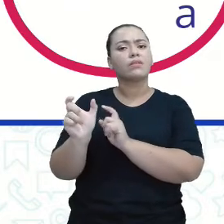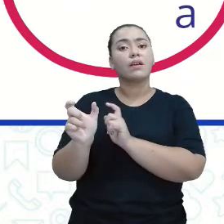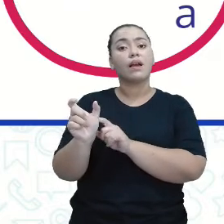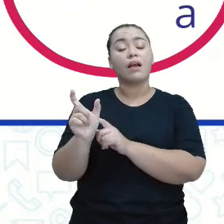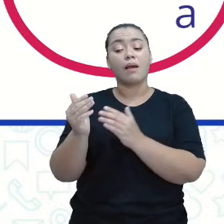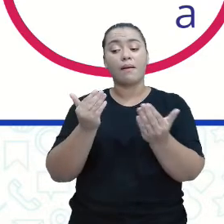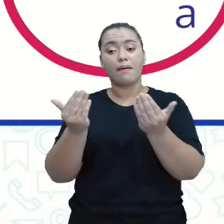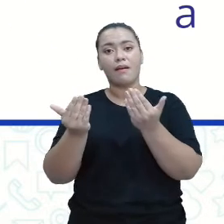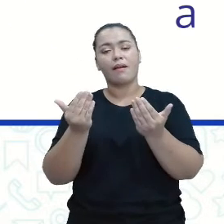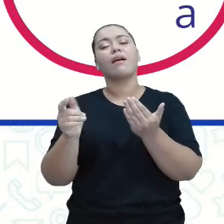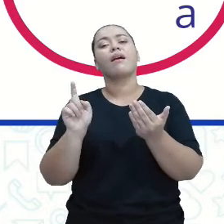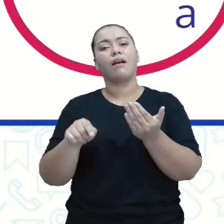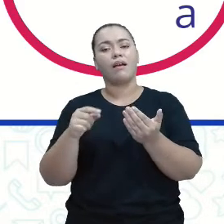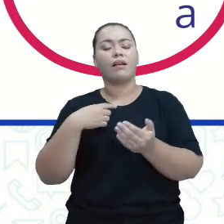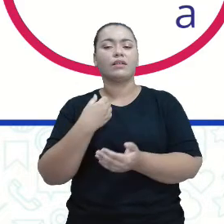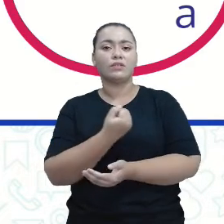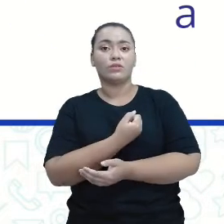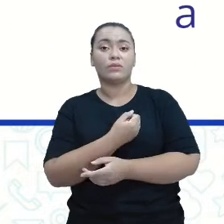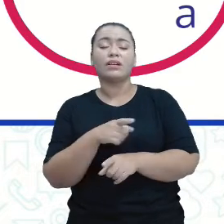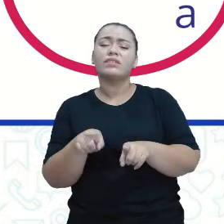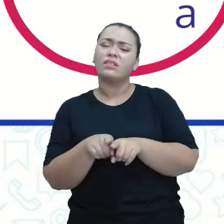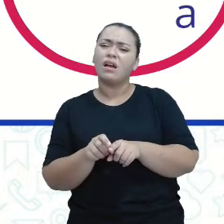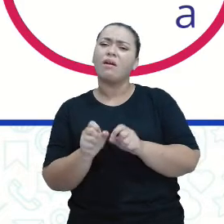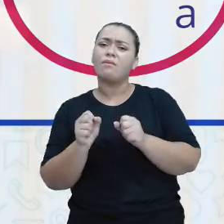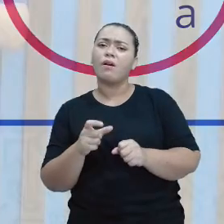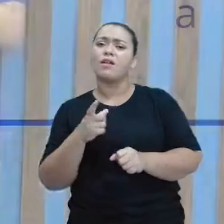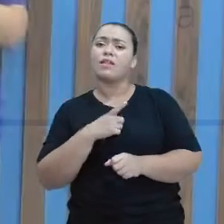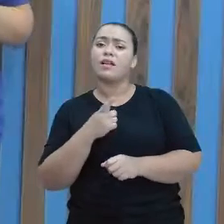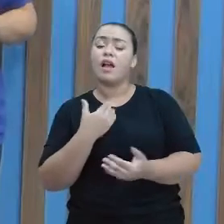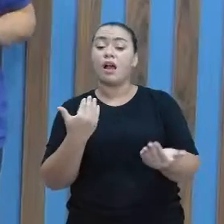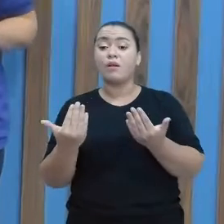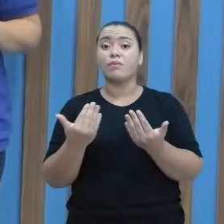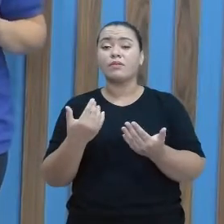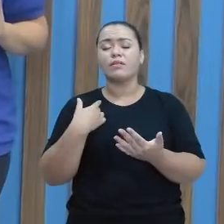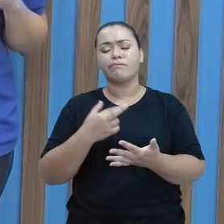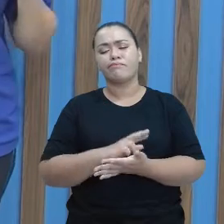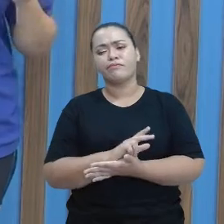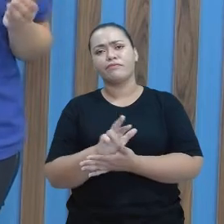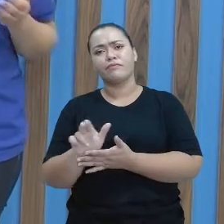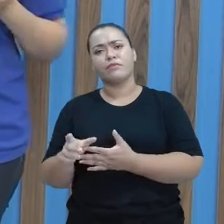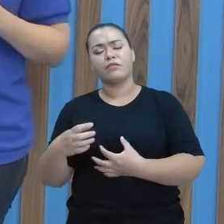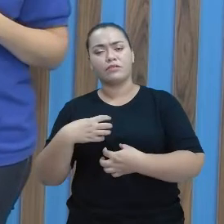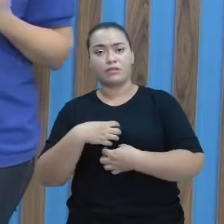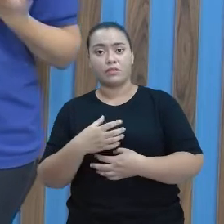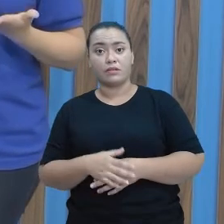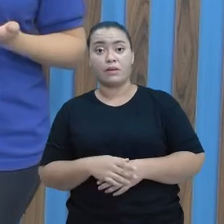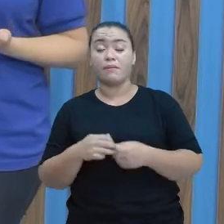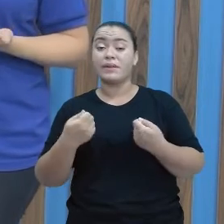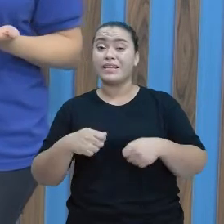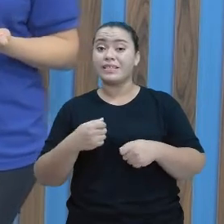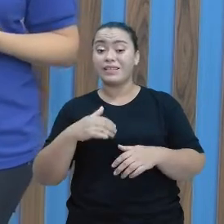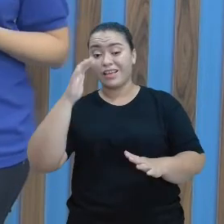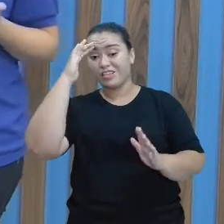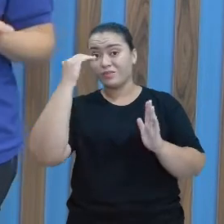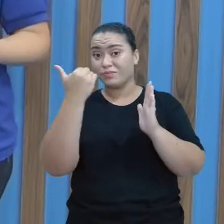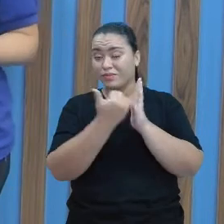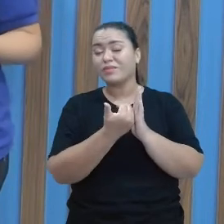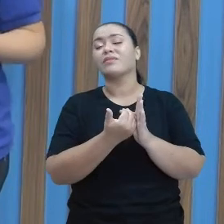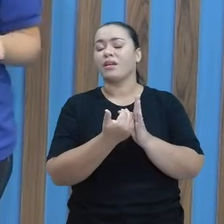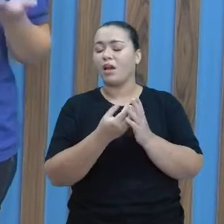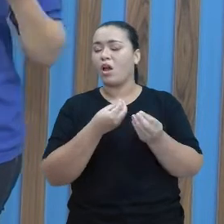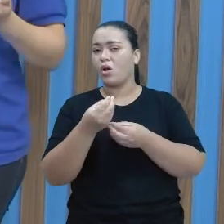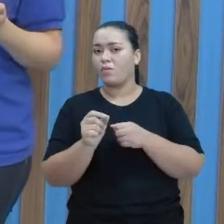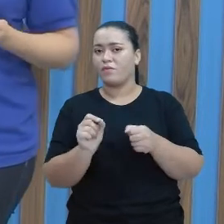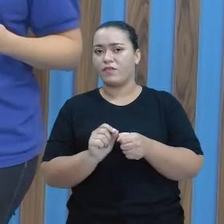comparar valores, não é verdade? E que a gente pode montar razões de várias maneiras, lembrando de respeitar a ordem que a gente faz essa